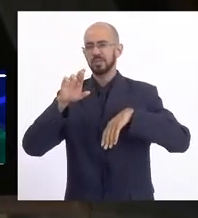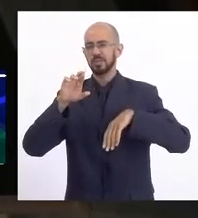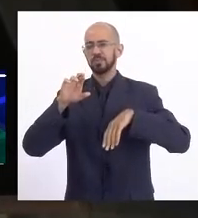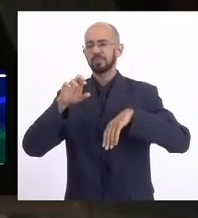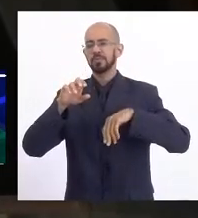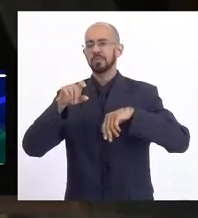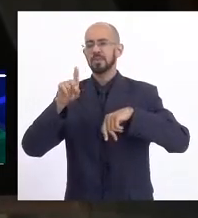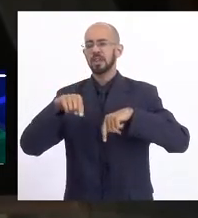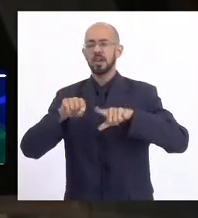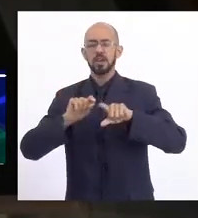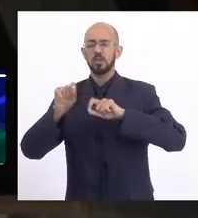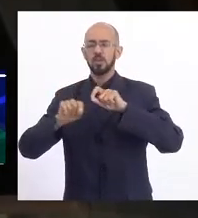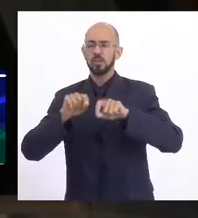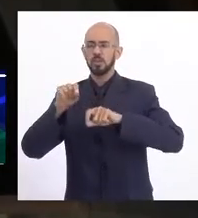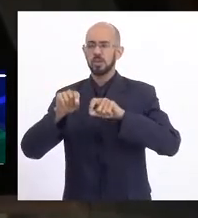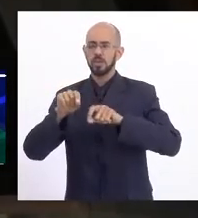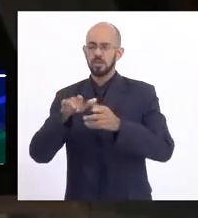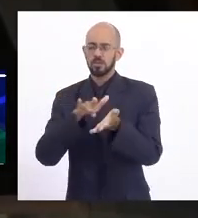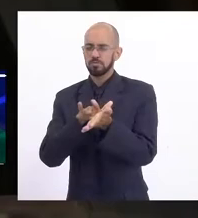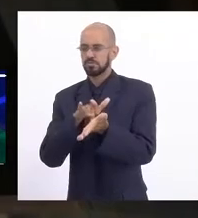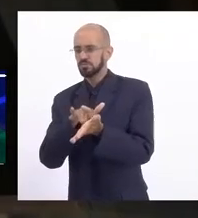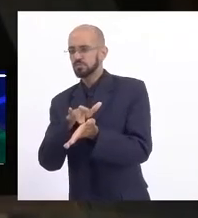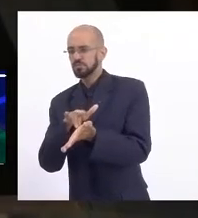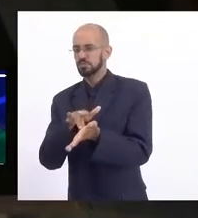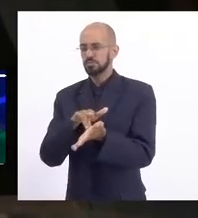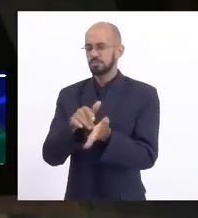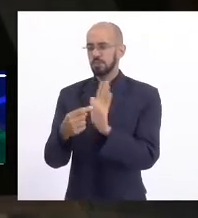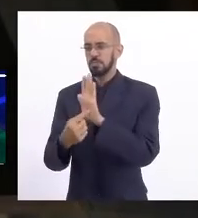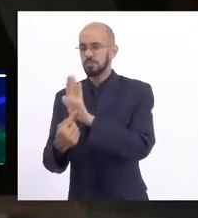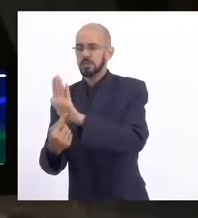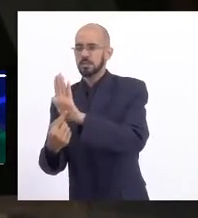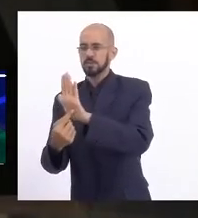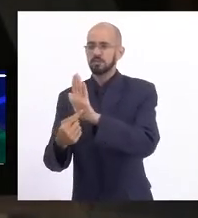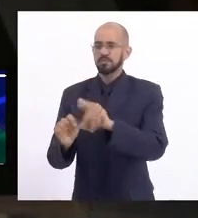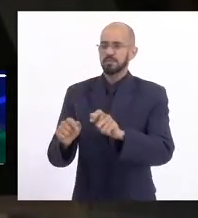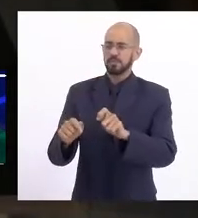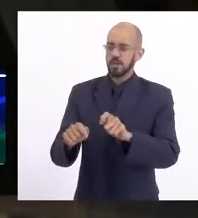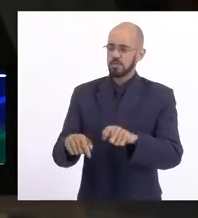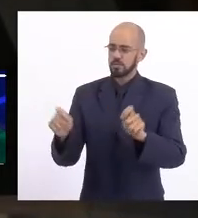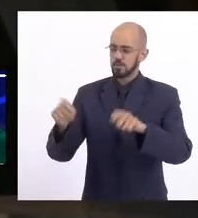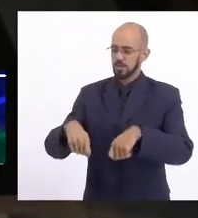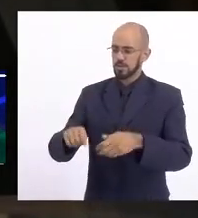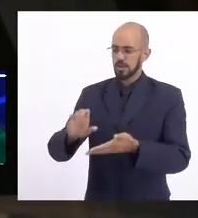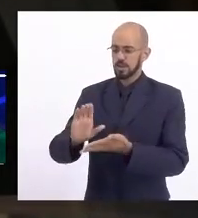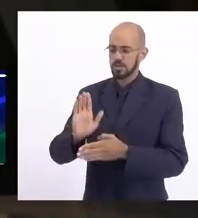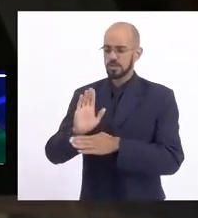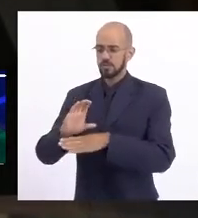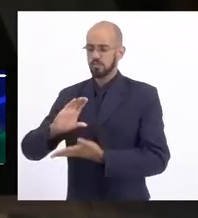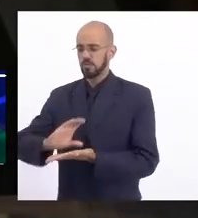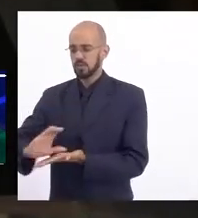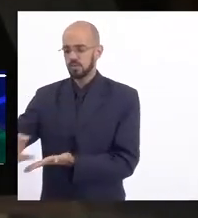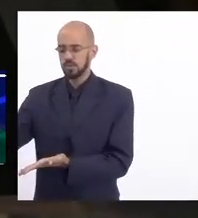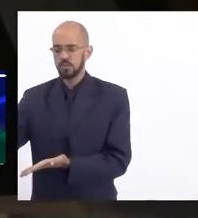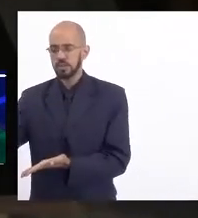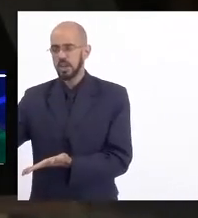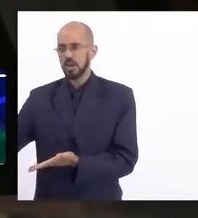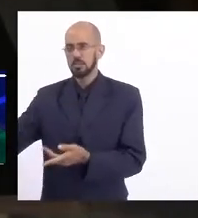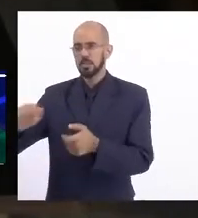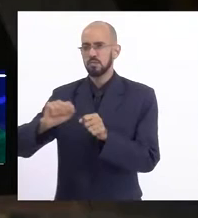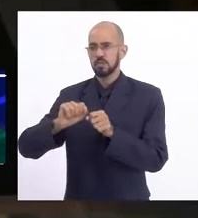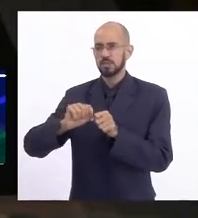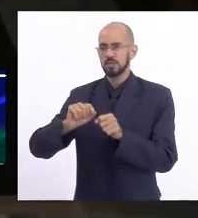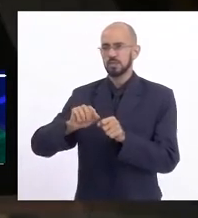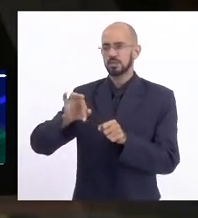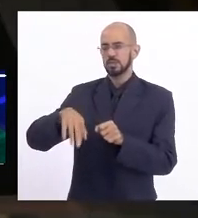eram supostamente para apresentar o negócio aos potenciais investidores, já era para demarcar quem seriam os